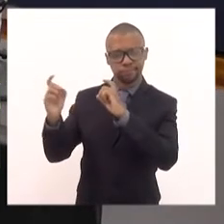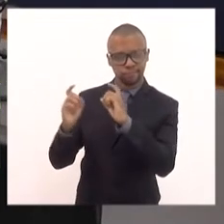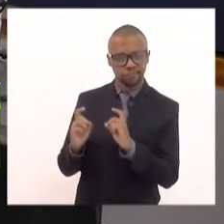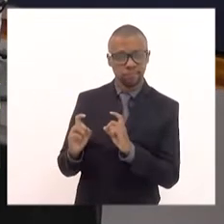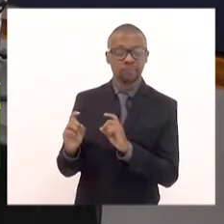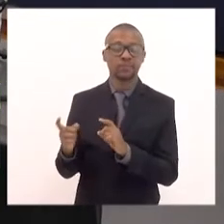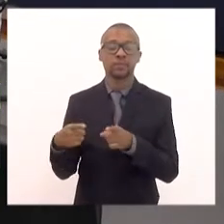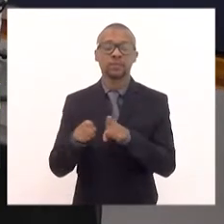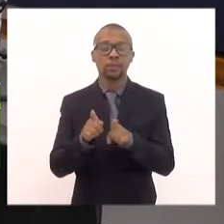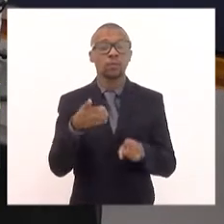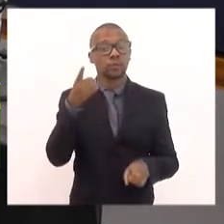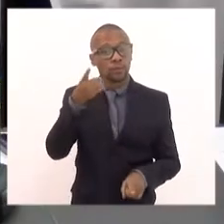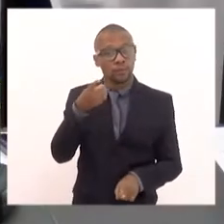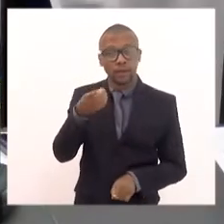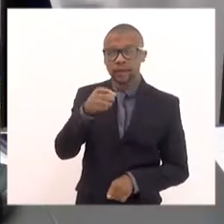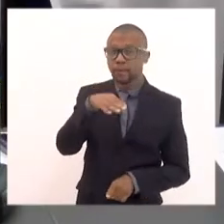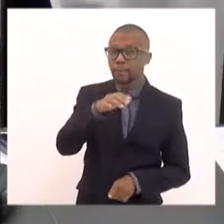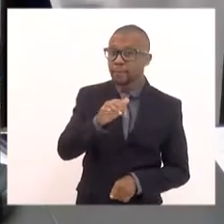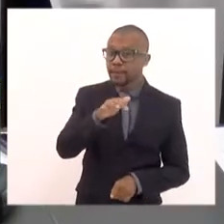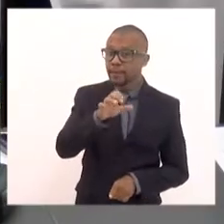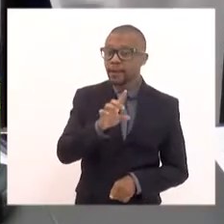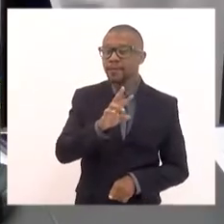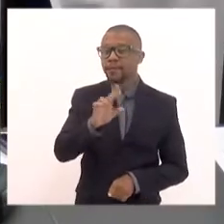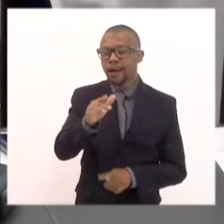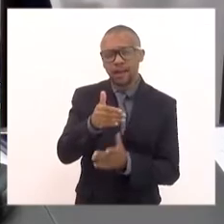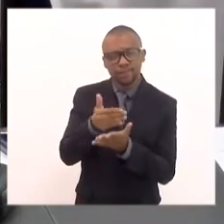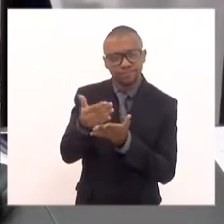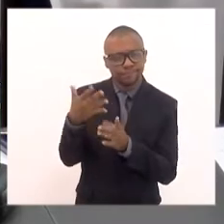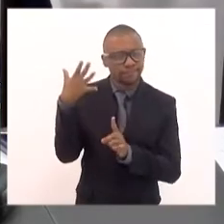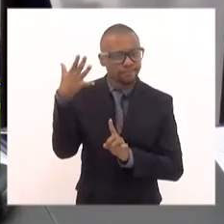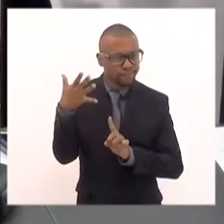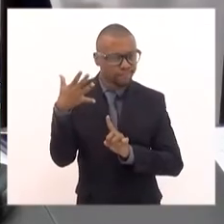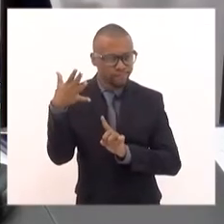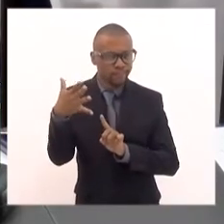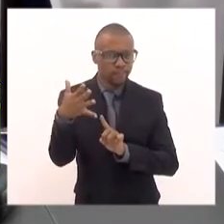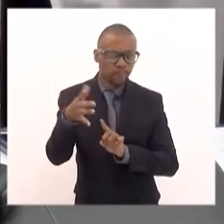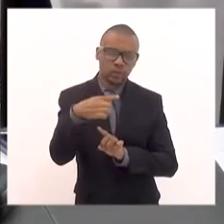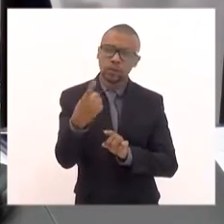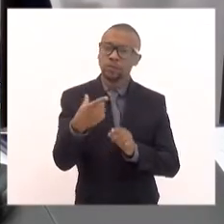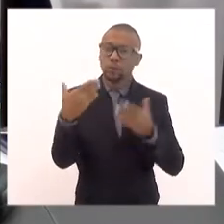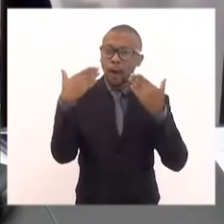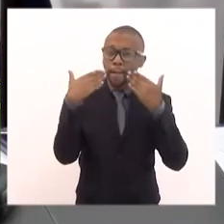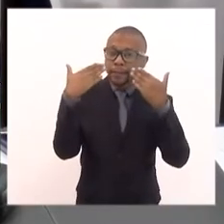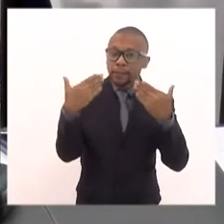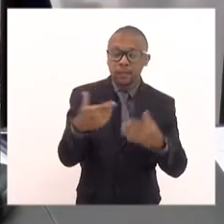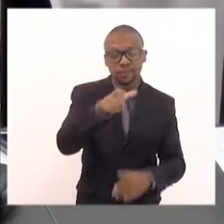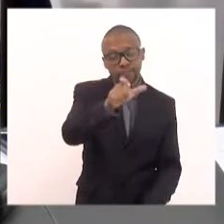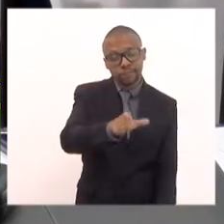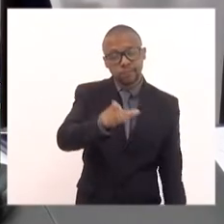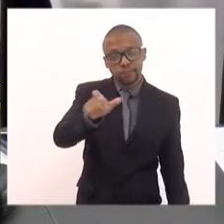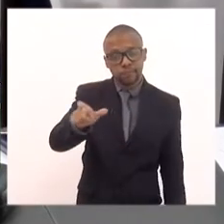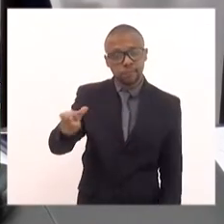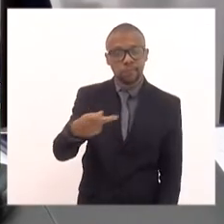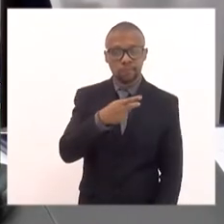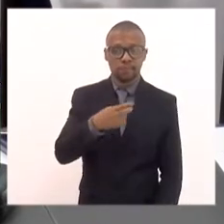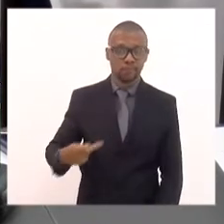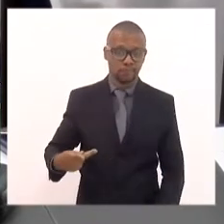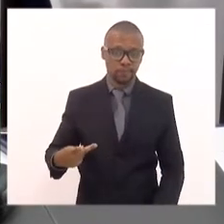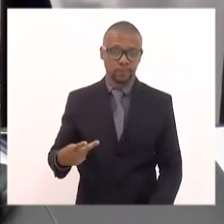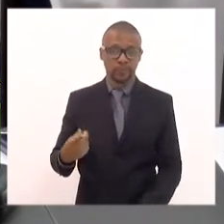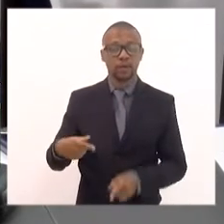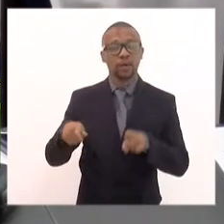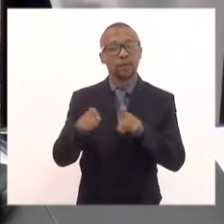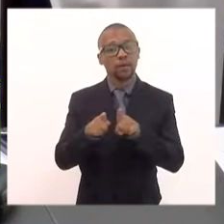Em seguida, o deputado Carlos Mink vai fazer a sua saudação inicial. Estou apenas apresentando aqui os presentes. Quero agradecer também